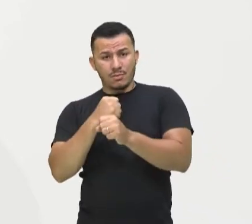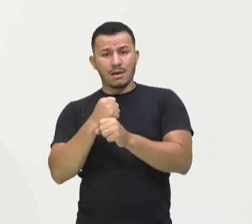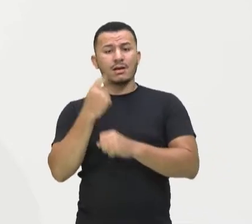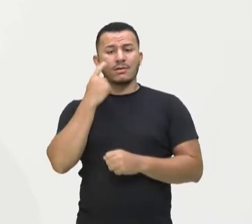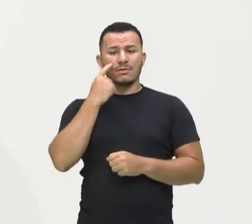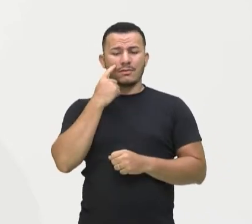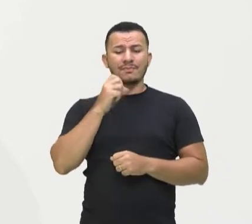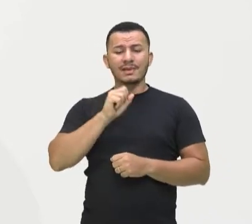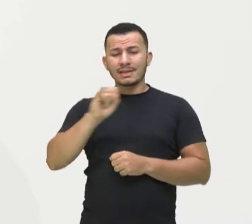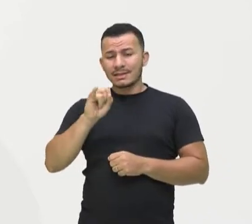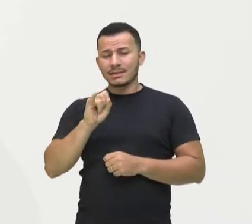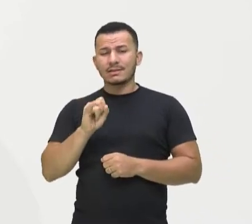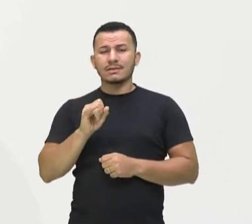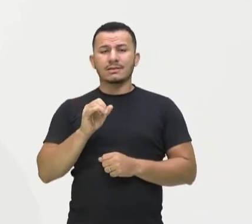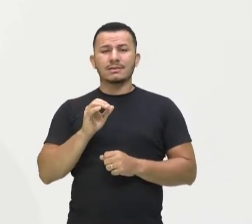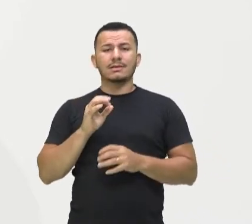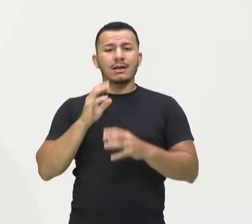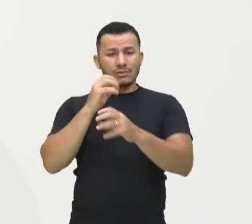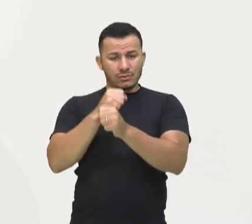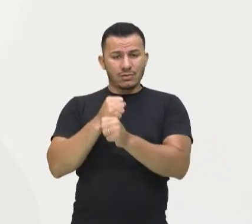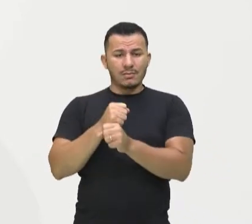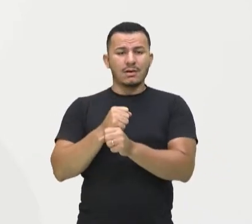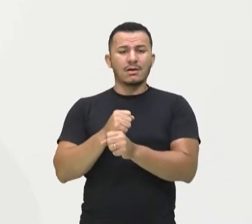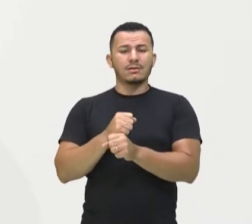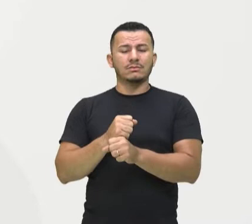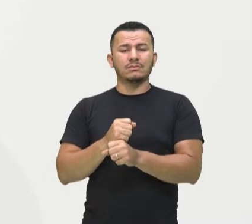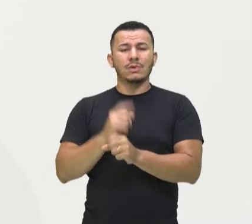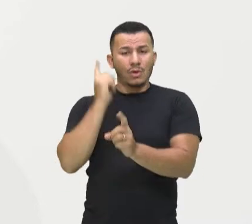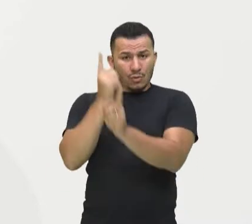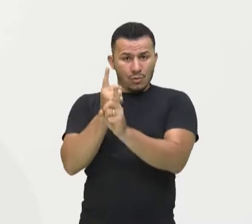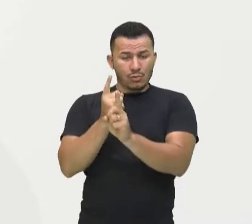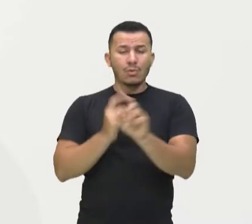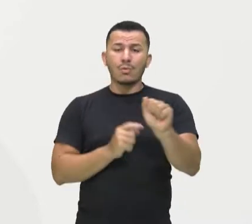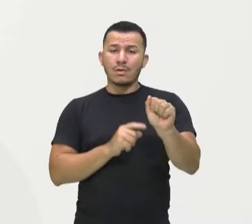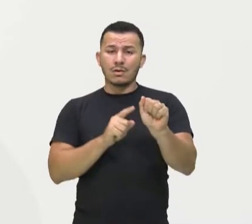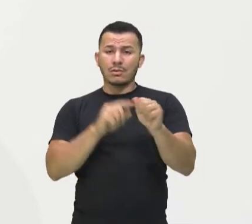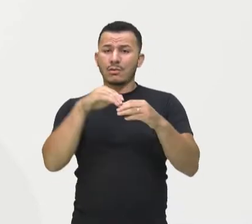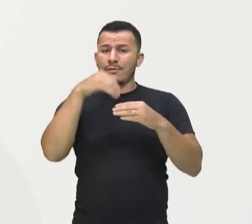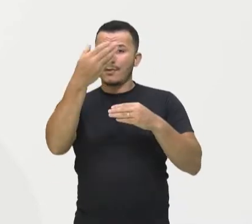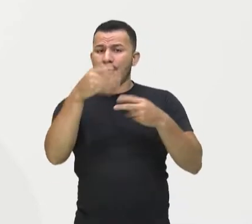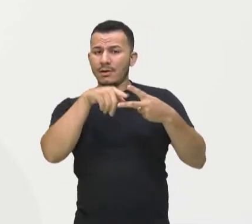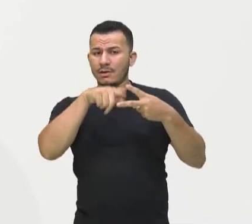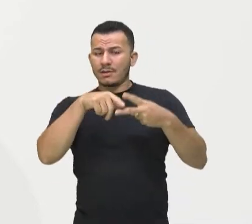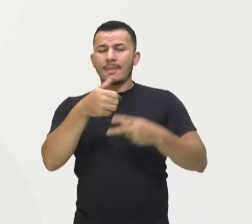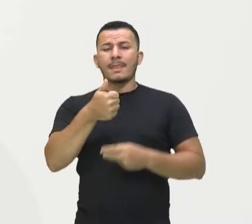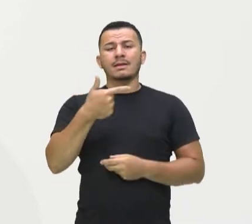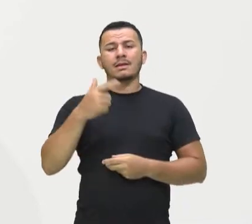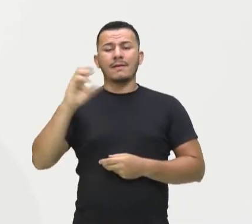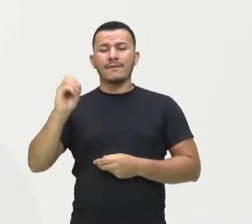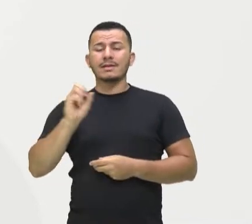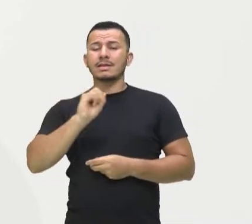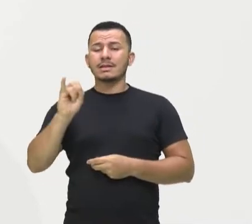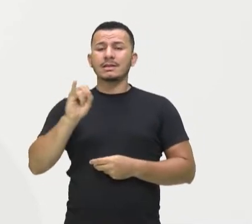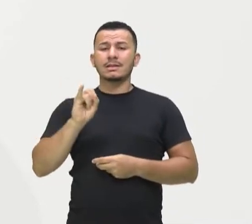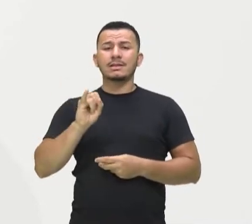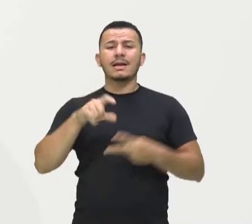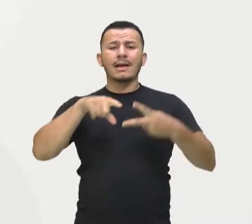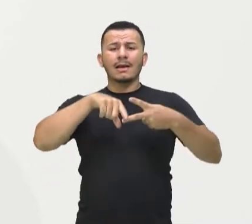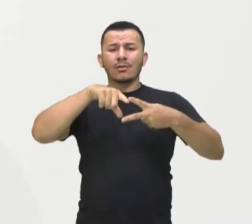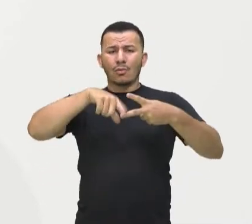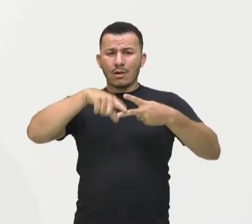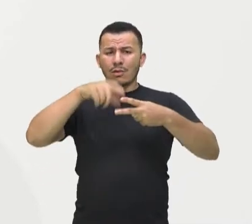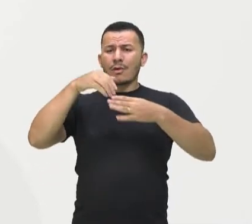alunos, se for, ó... Aqui nós determinamos o valor do ângulo, tá legal? 120. Mas se nós formos somar todos os ângulos